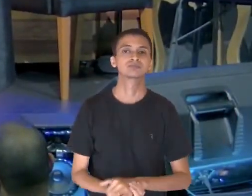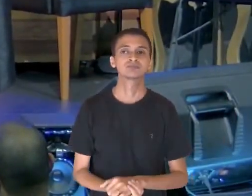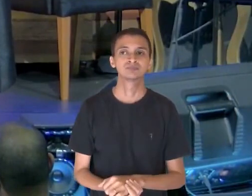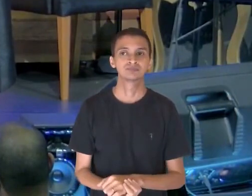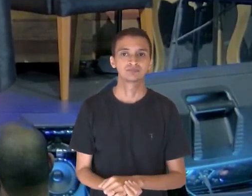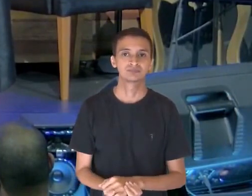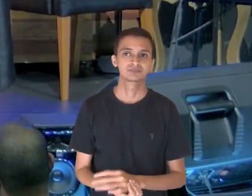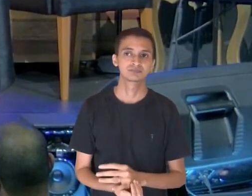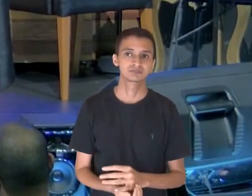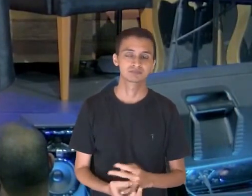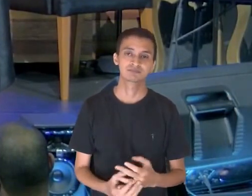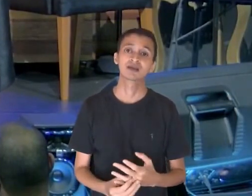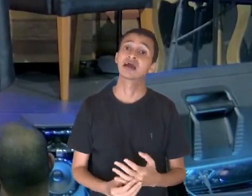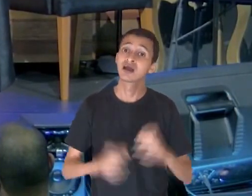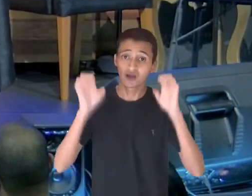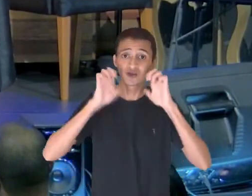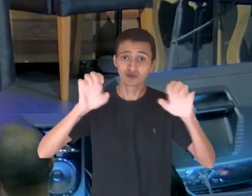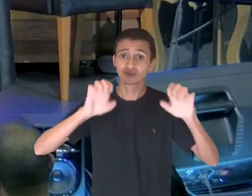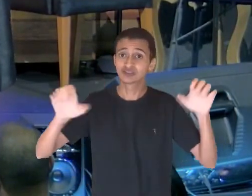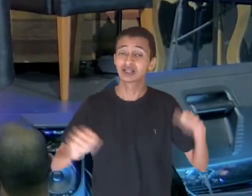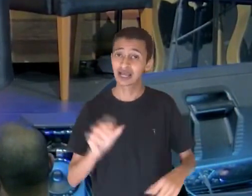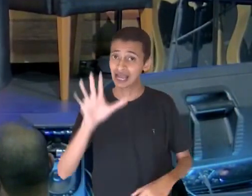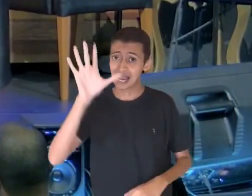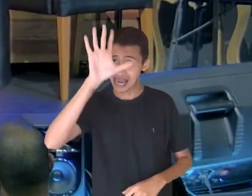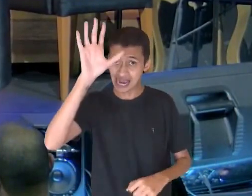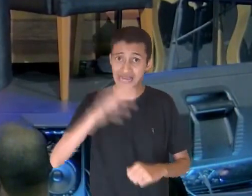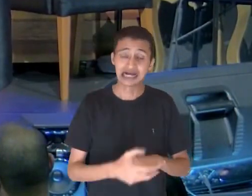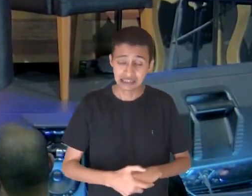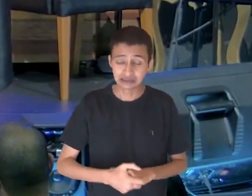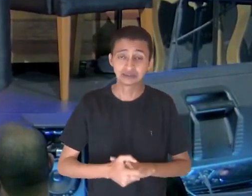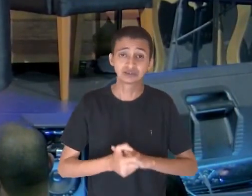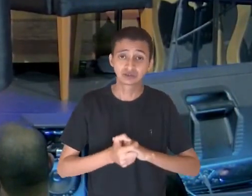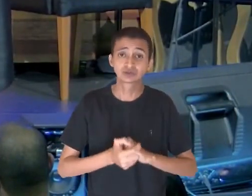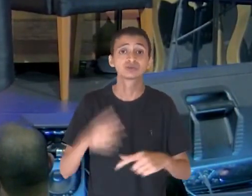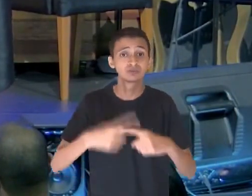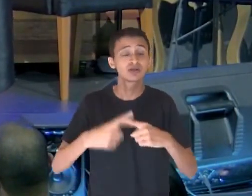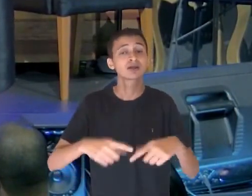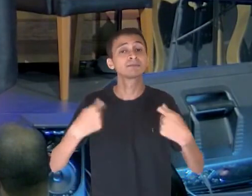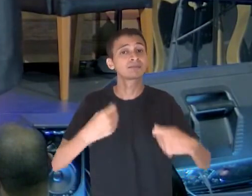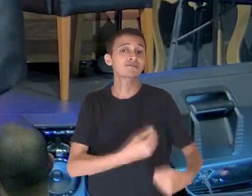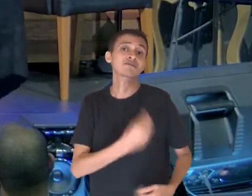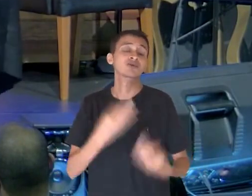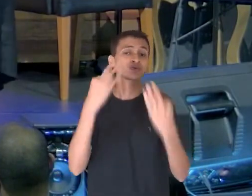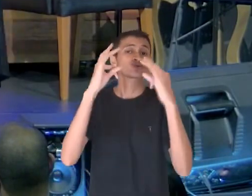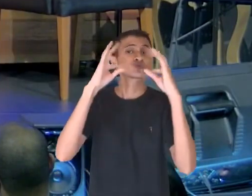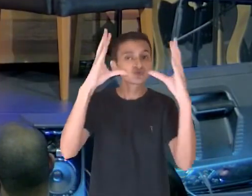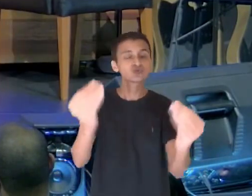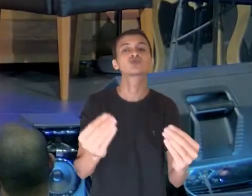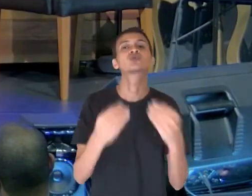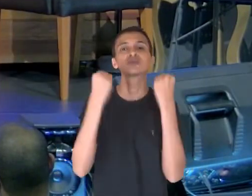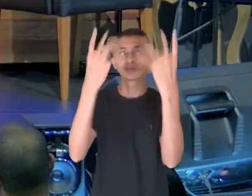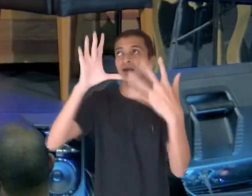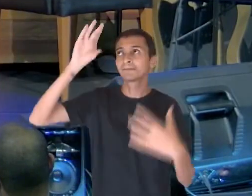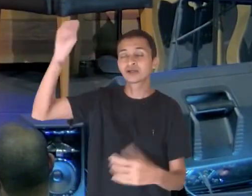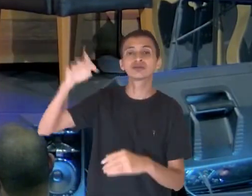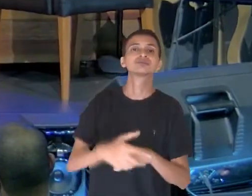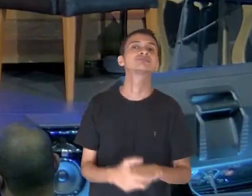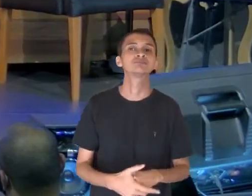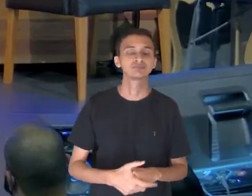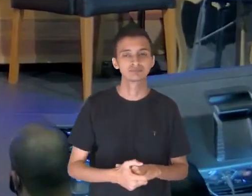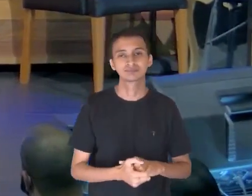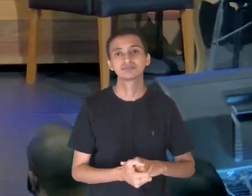Pastor, essas coisas de evangelho custa tudo, não é para mim não. Ué, você vai gastar a sua vida, vai custar tudo para outra coisa mesmo? Tem gente que faz